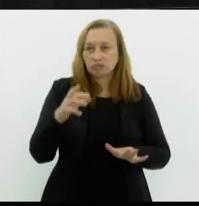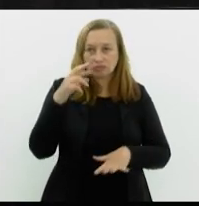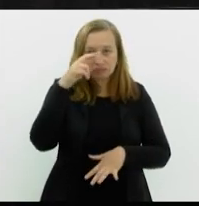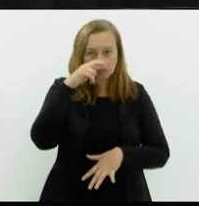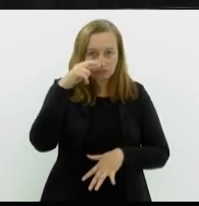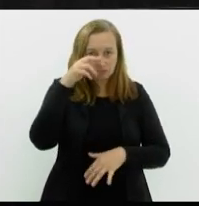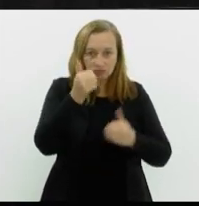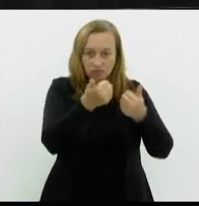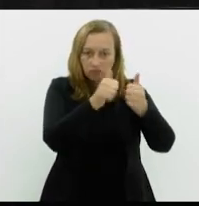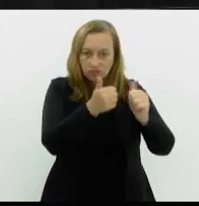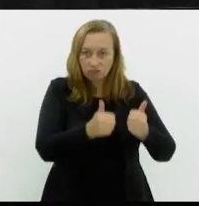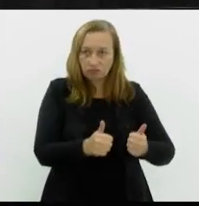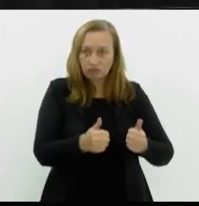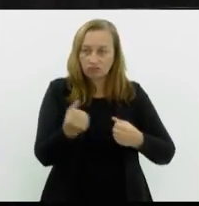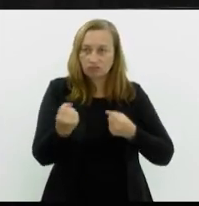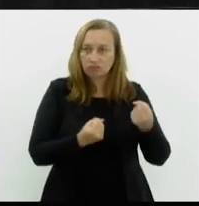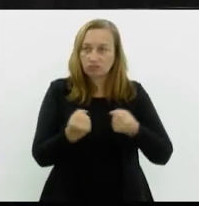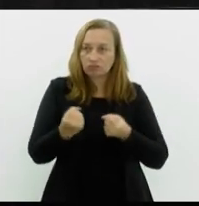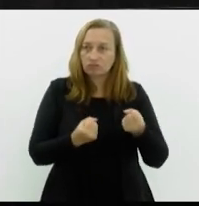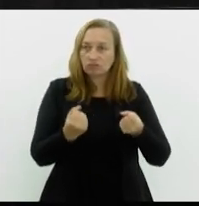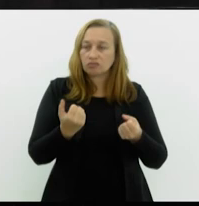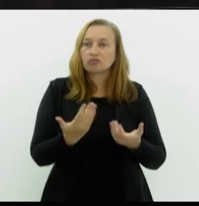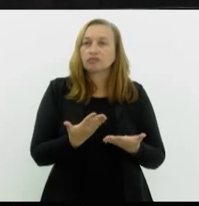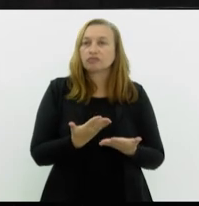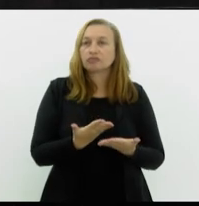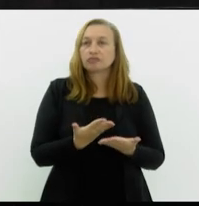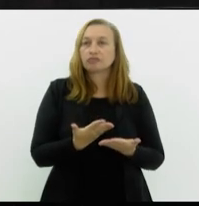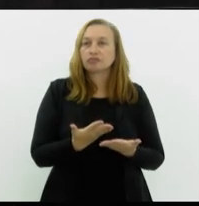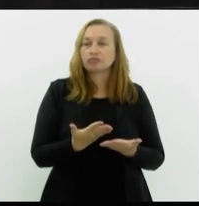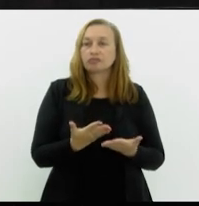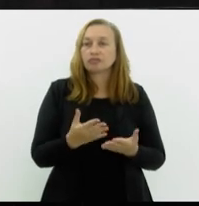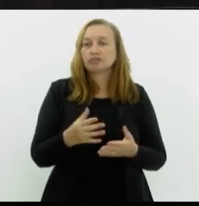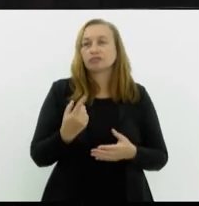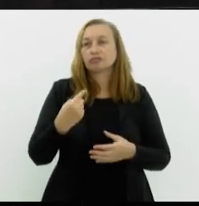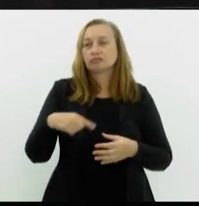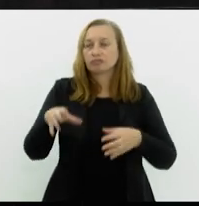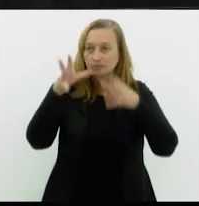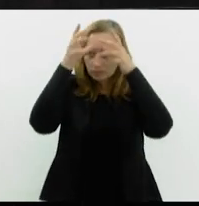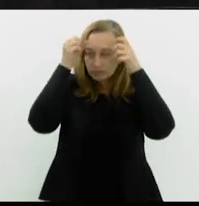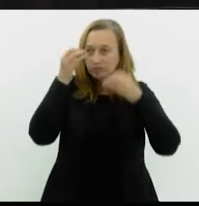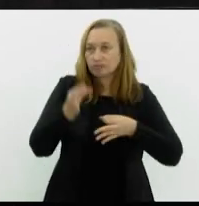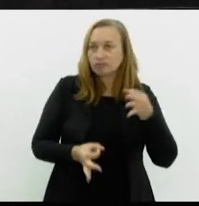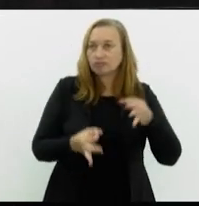Vinícius Cozzoli, que caiu no Supremo Tribunal Federal.